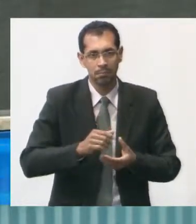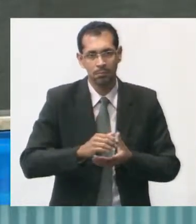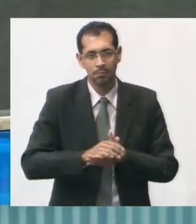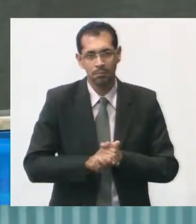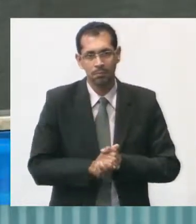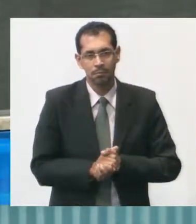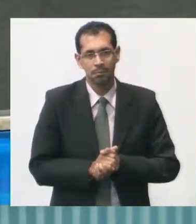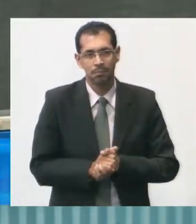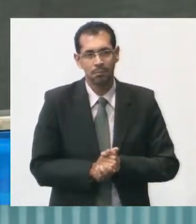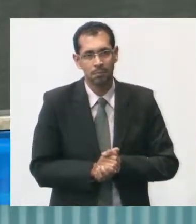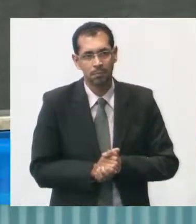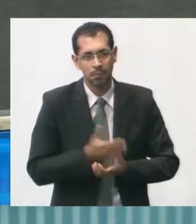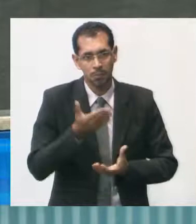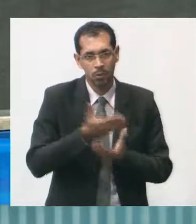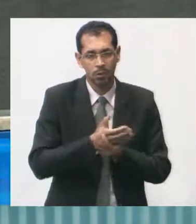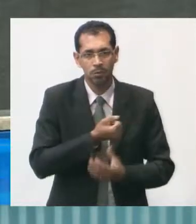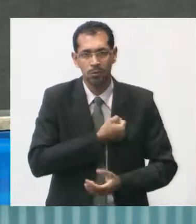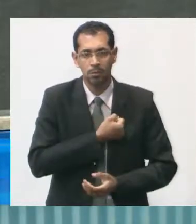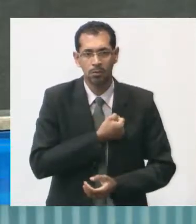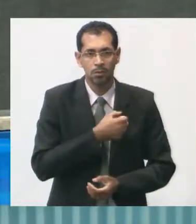processo